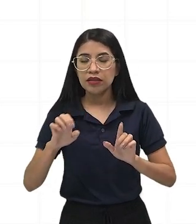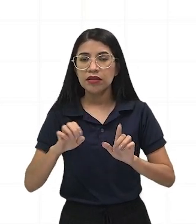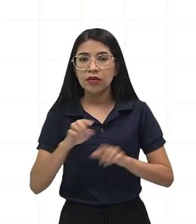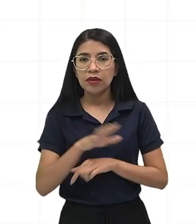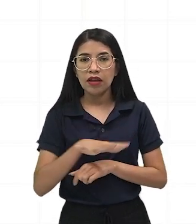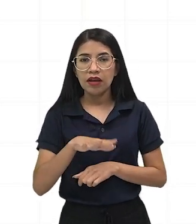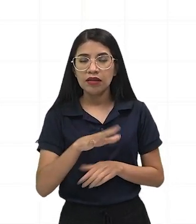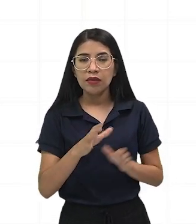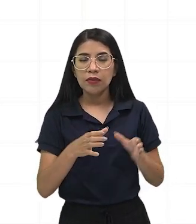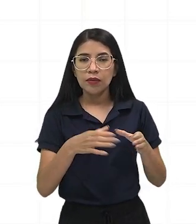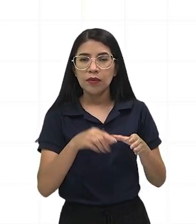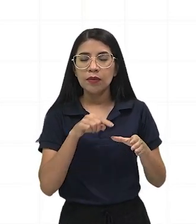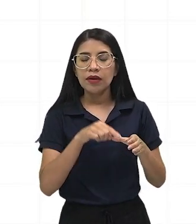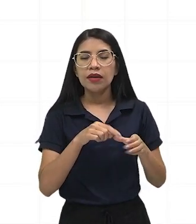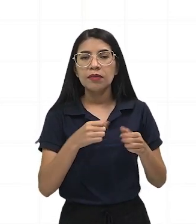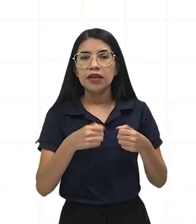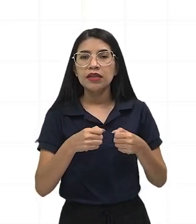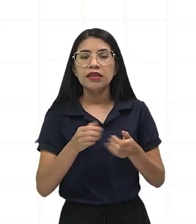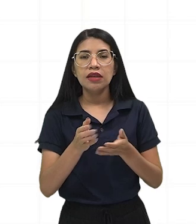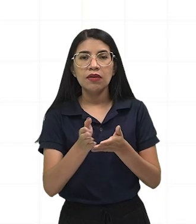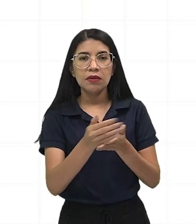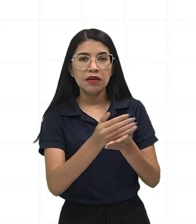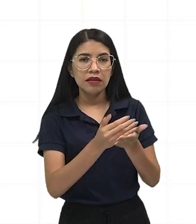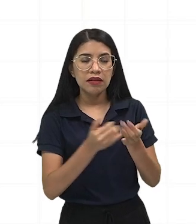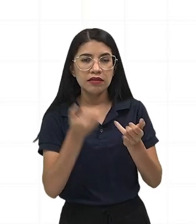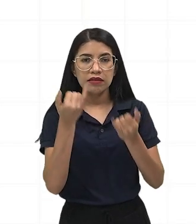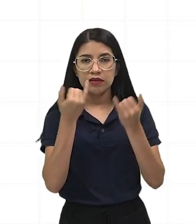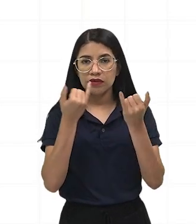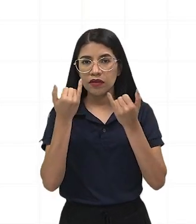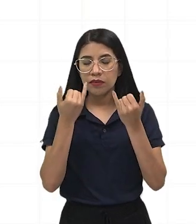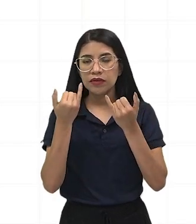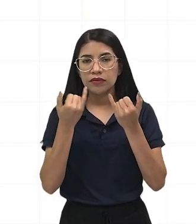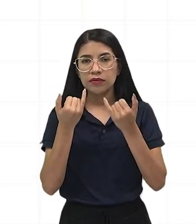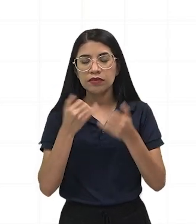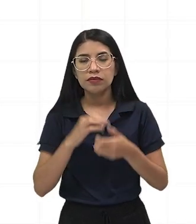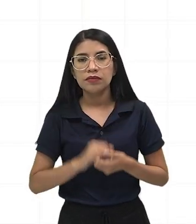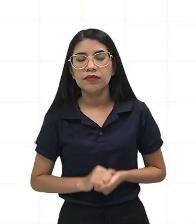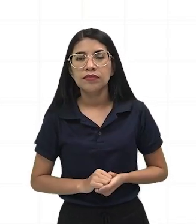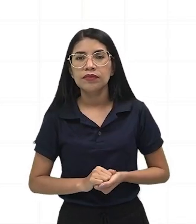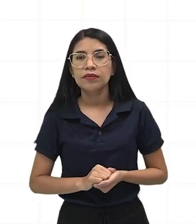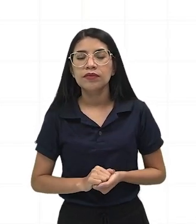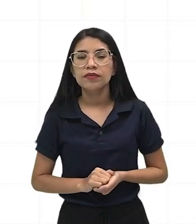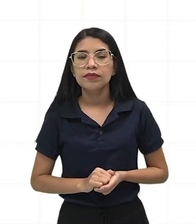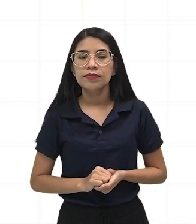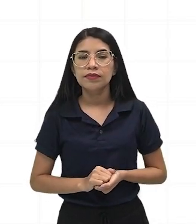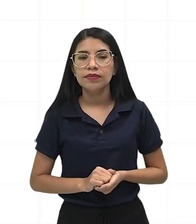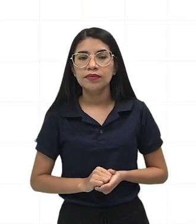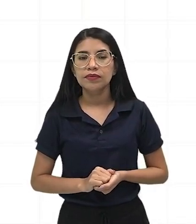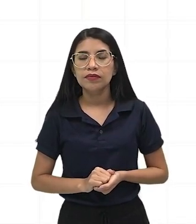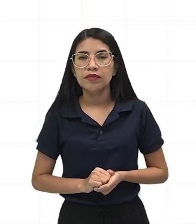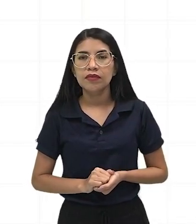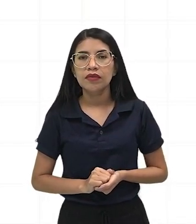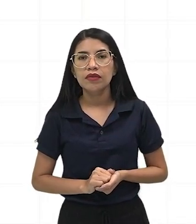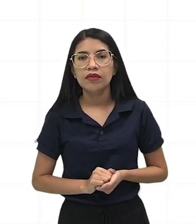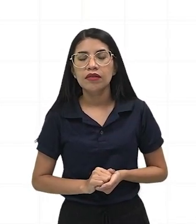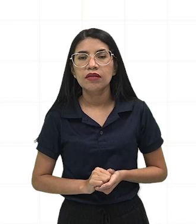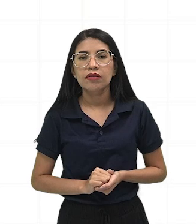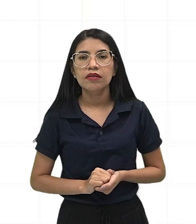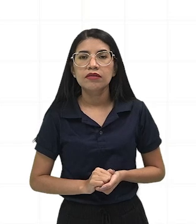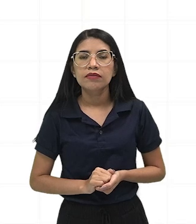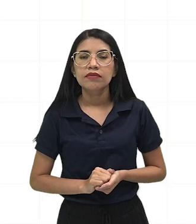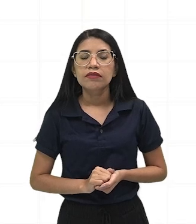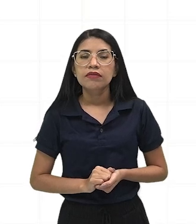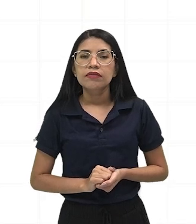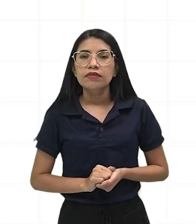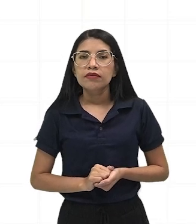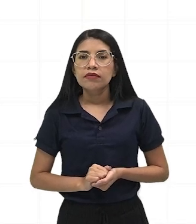pesquisa estatística pretende levantar dados e informações. Aí, no caso, olha, na população, né, que eu